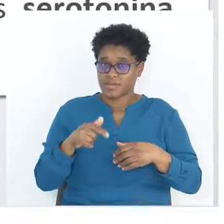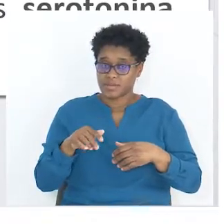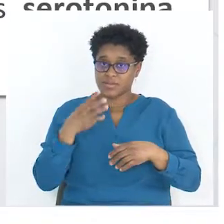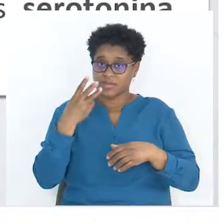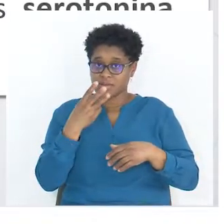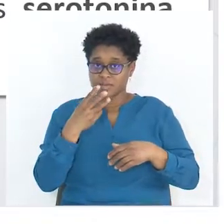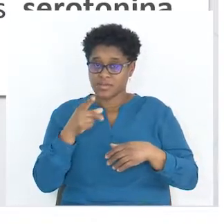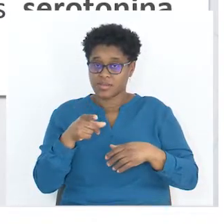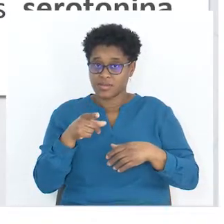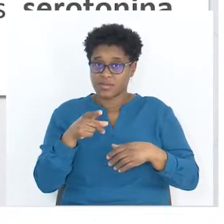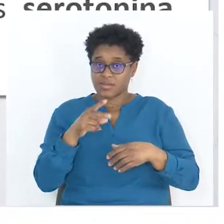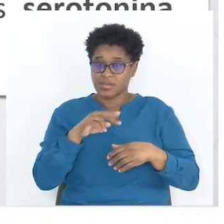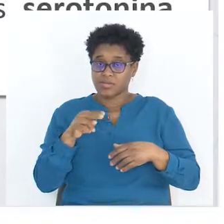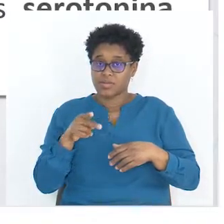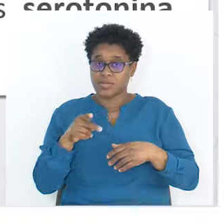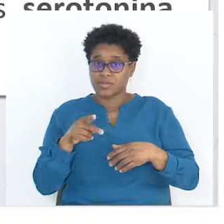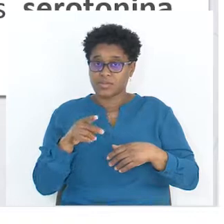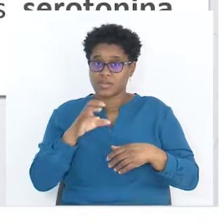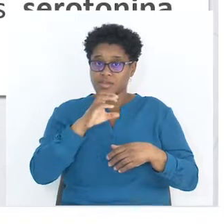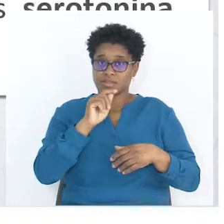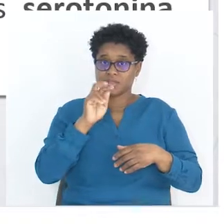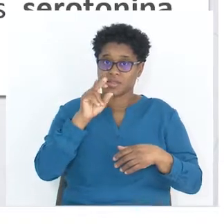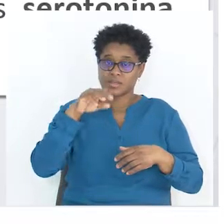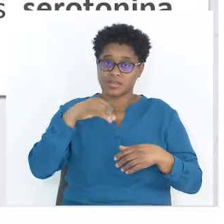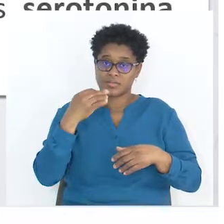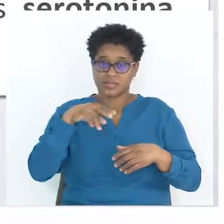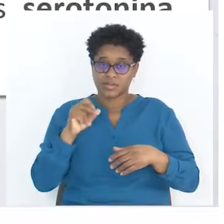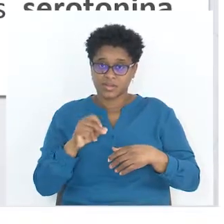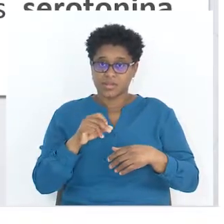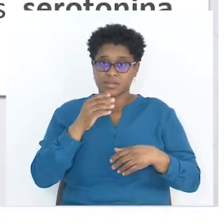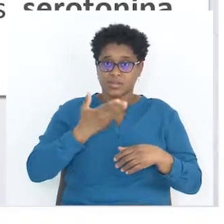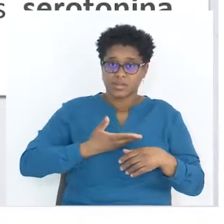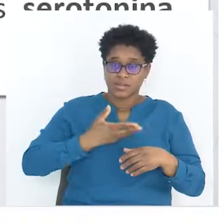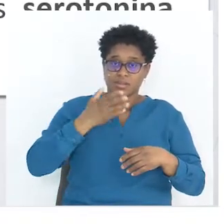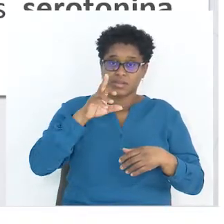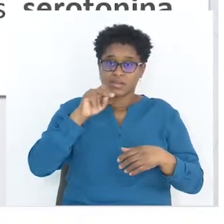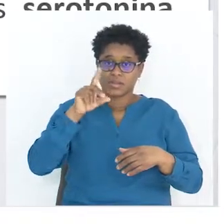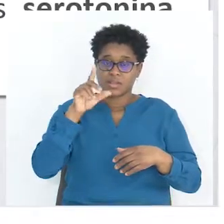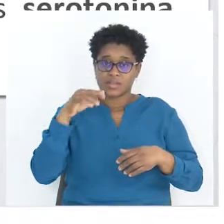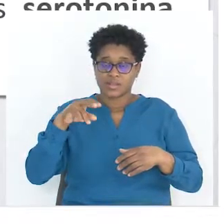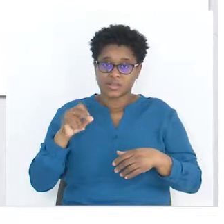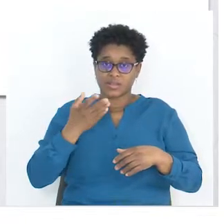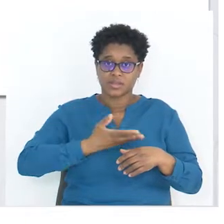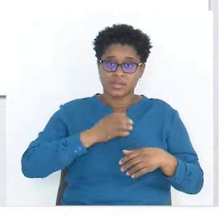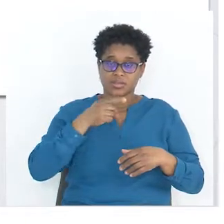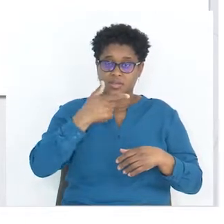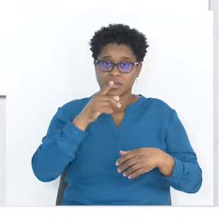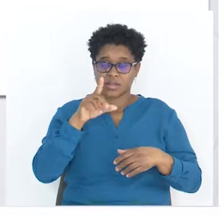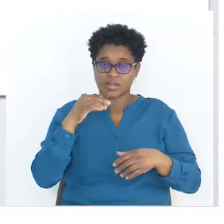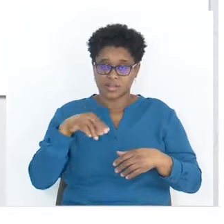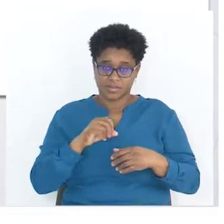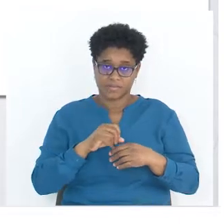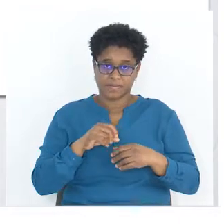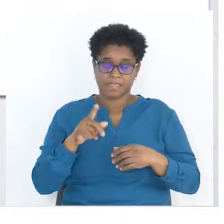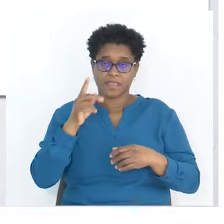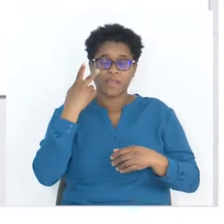3 neurotransmissores, a serotonina, noradrenalina e dopamina. O